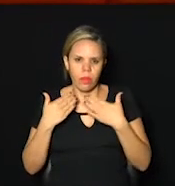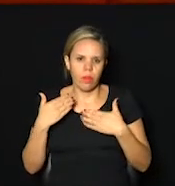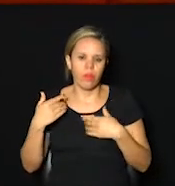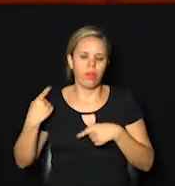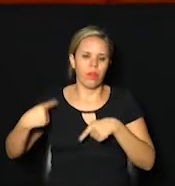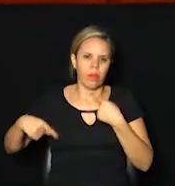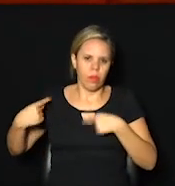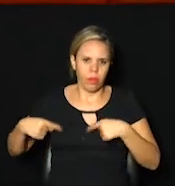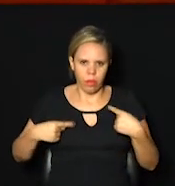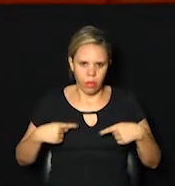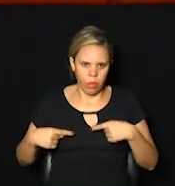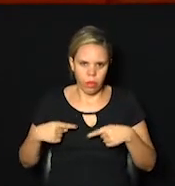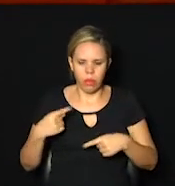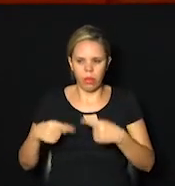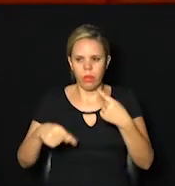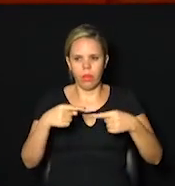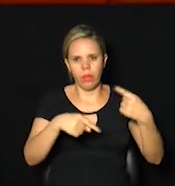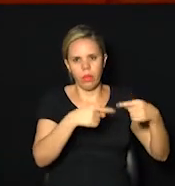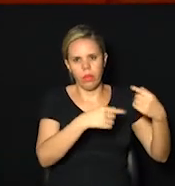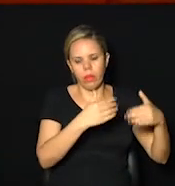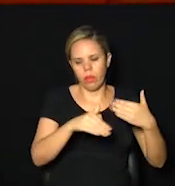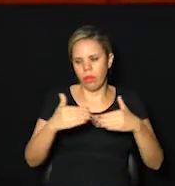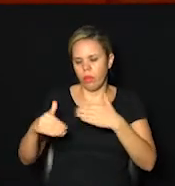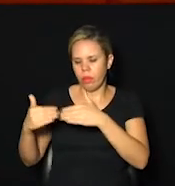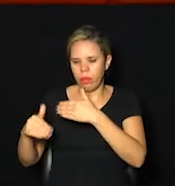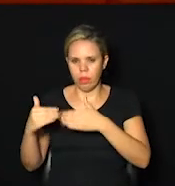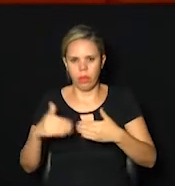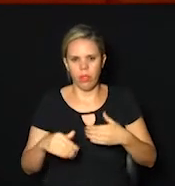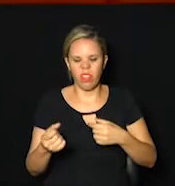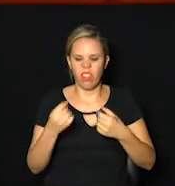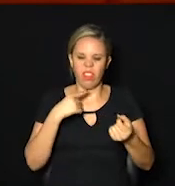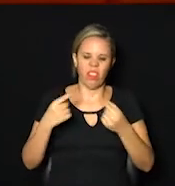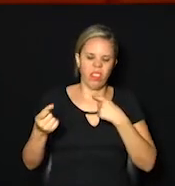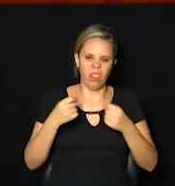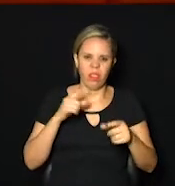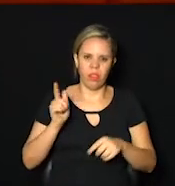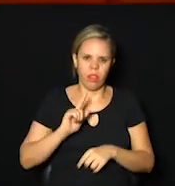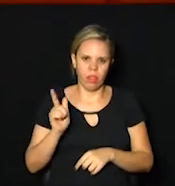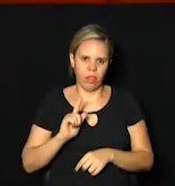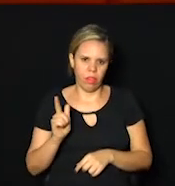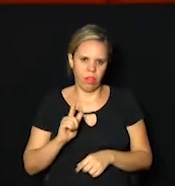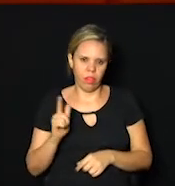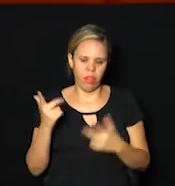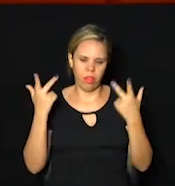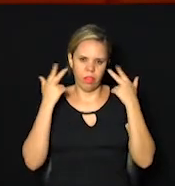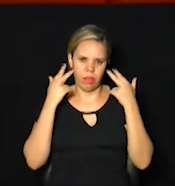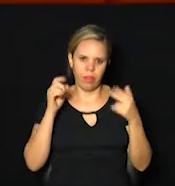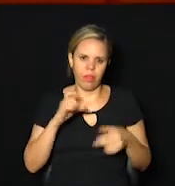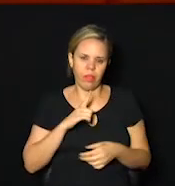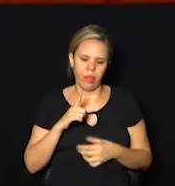tem discordância. Ah, mas estão me xingando muito. Claro, aí se há